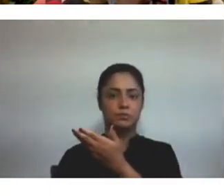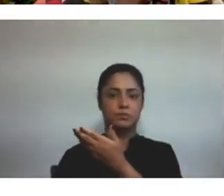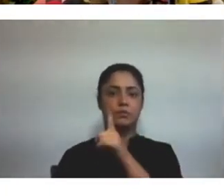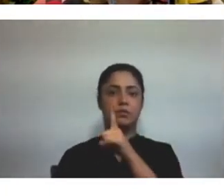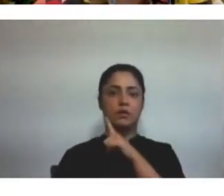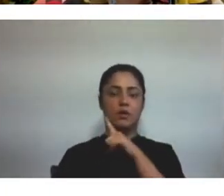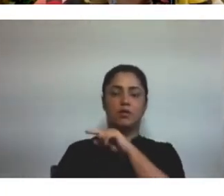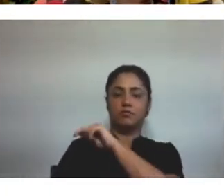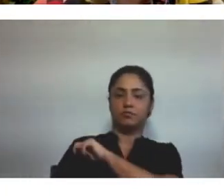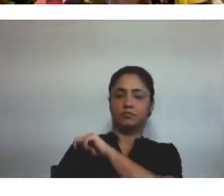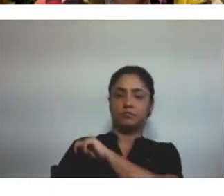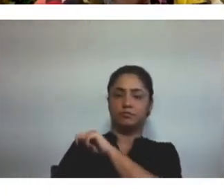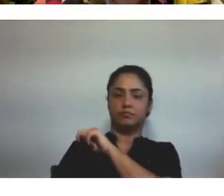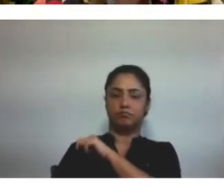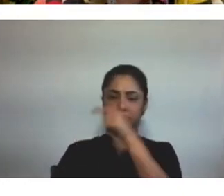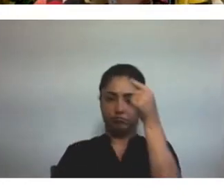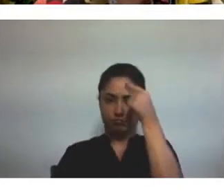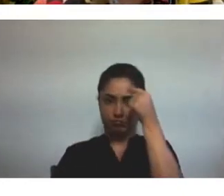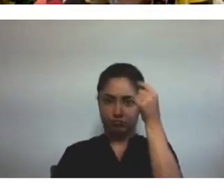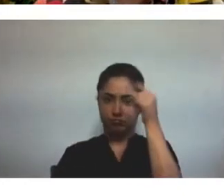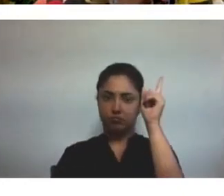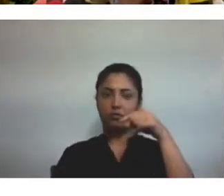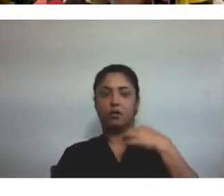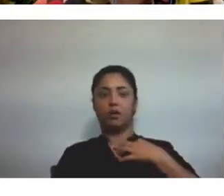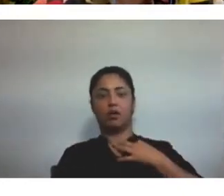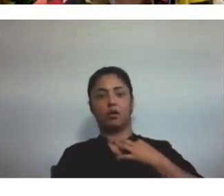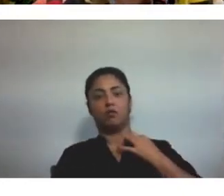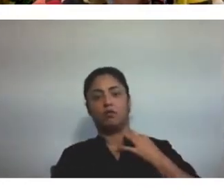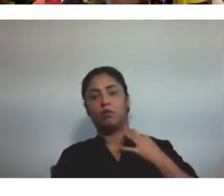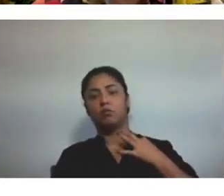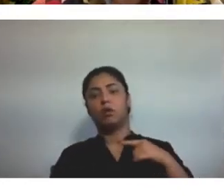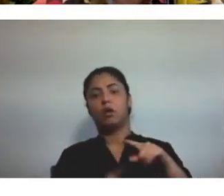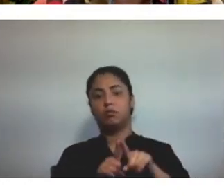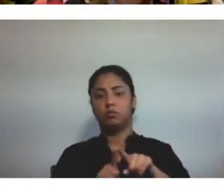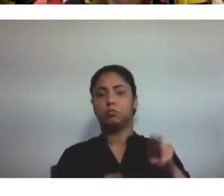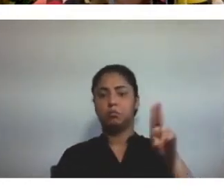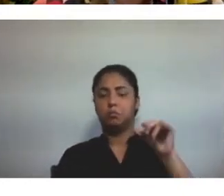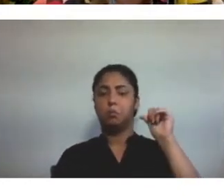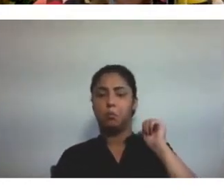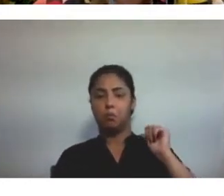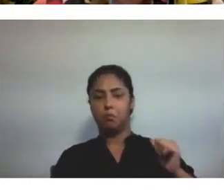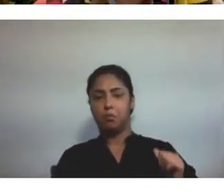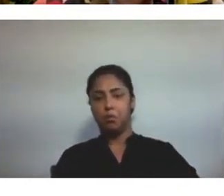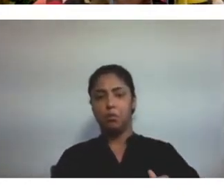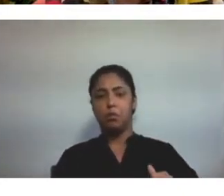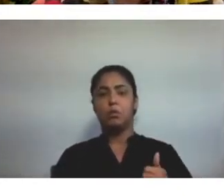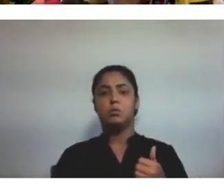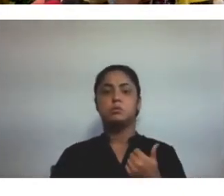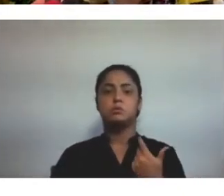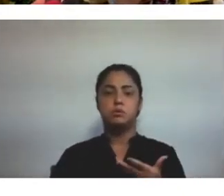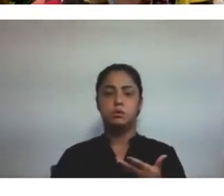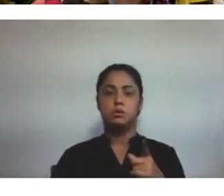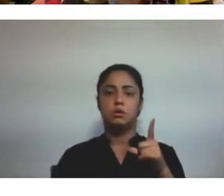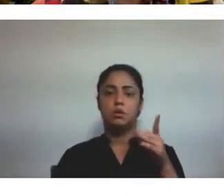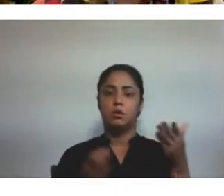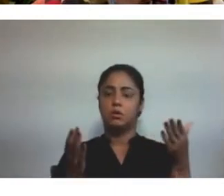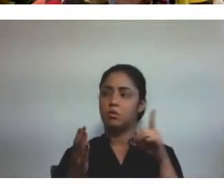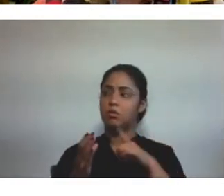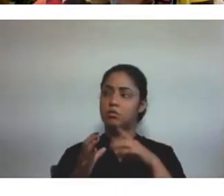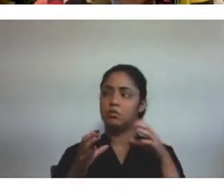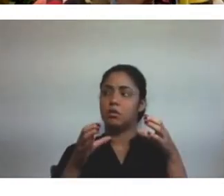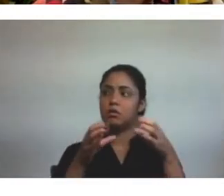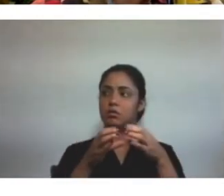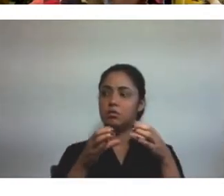eles são alunos voluntários e alunos bolsistas, Atualmente, nós estamos com uma equipe aqui